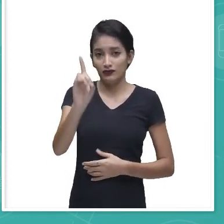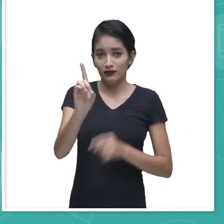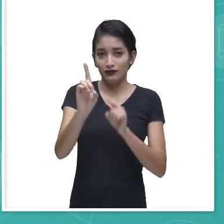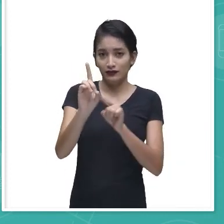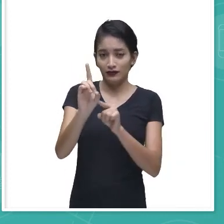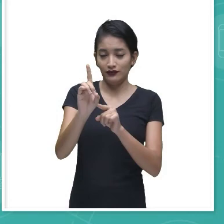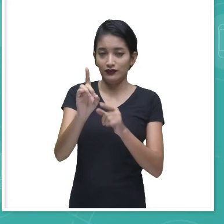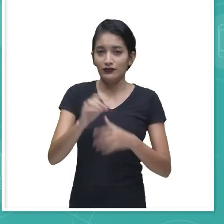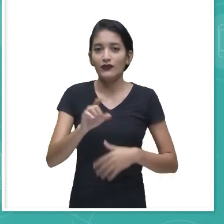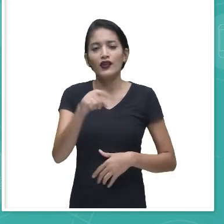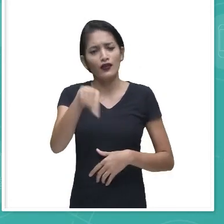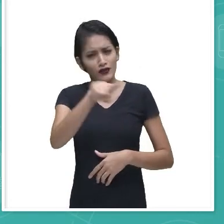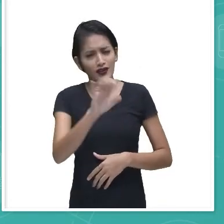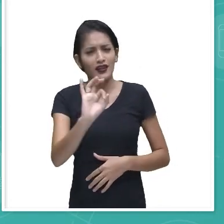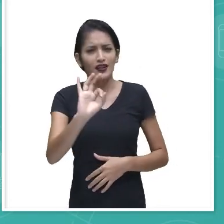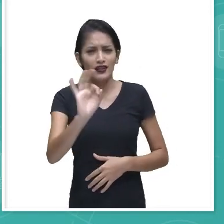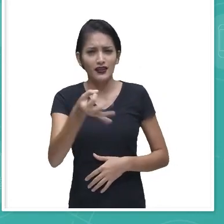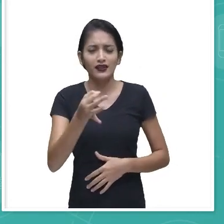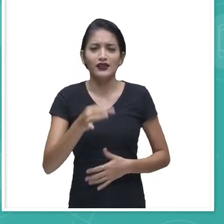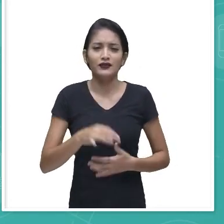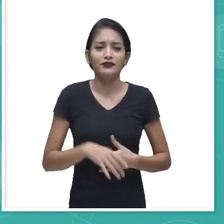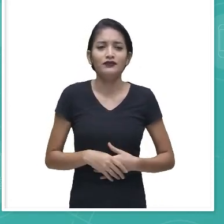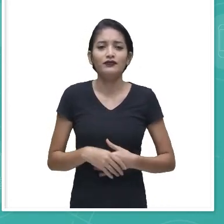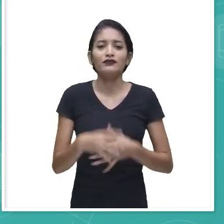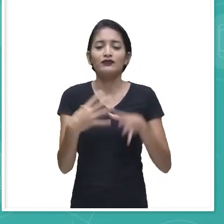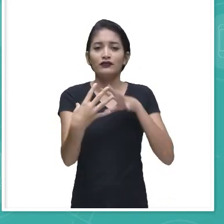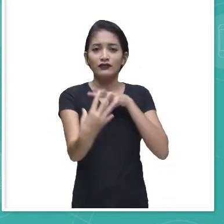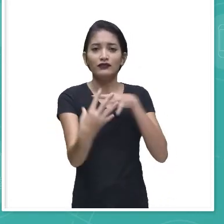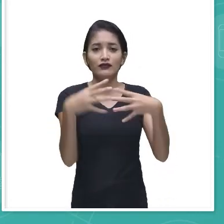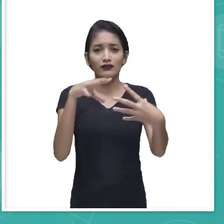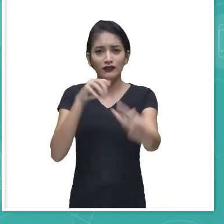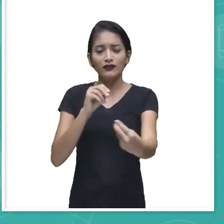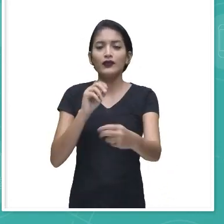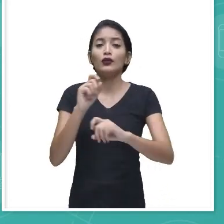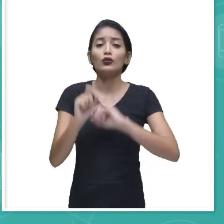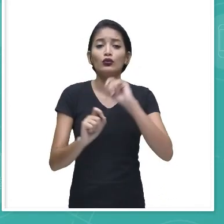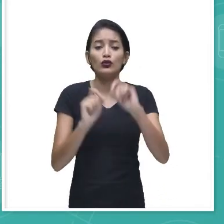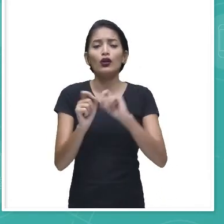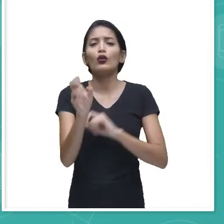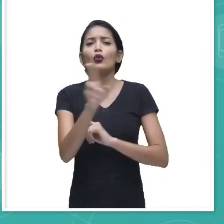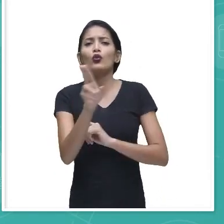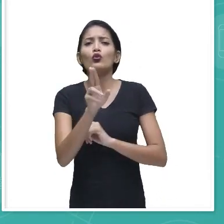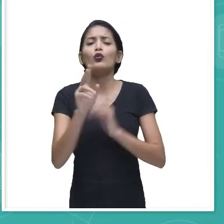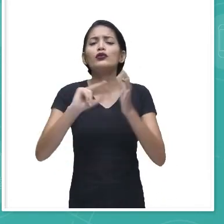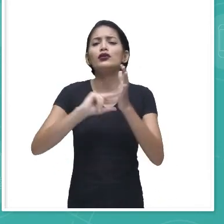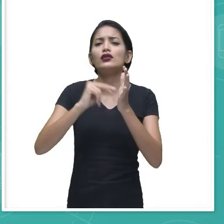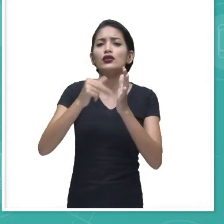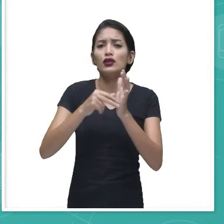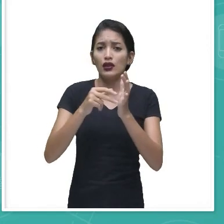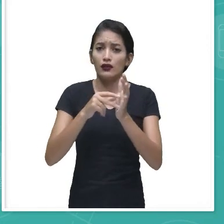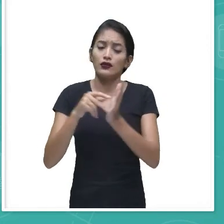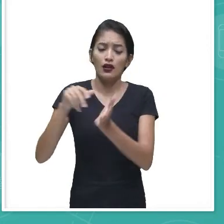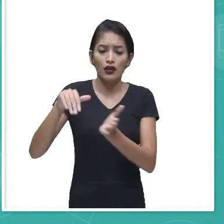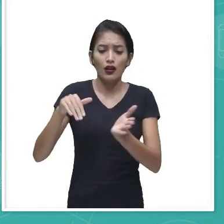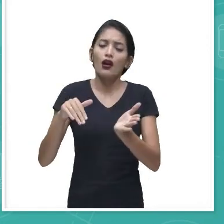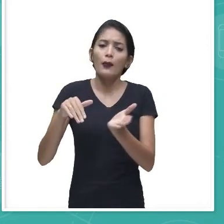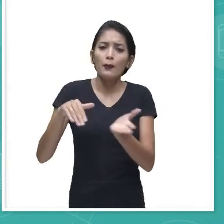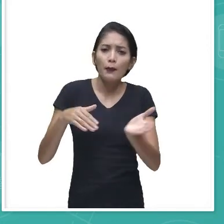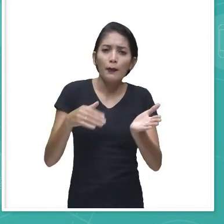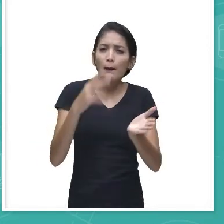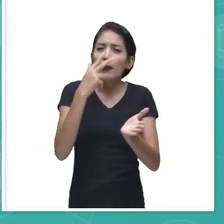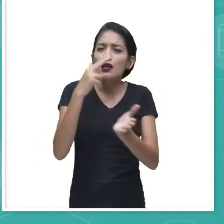exatamente. Então, vocês acertaram que é a Via Láctea, né? A Via Láctea, esse nome quer dizer estrada de leite, né? Porque a gente vê